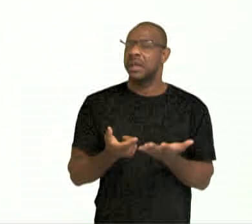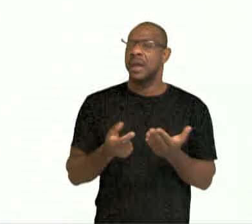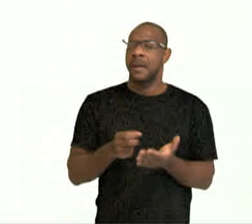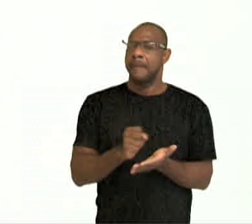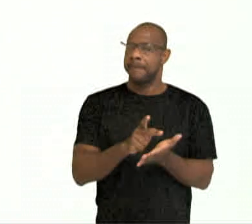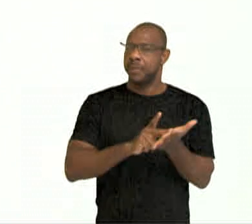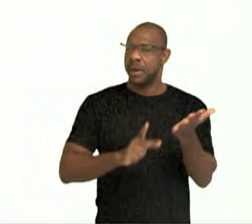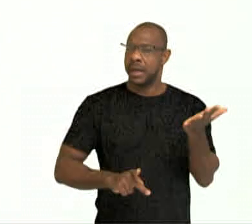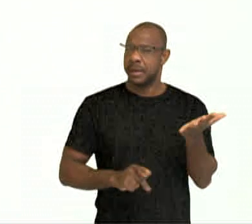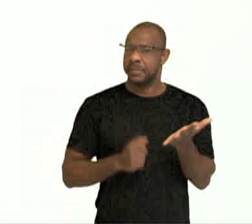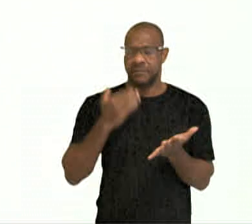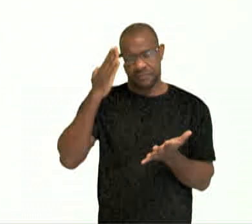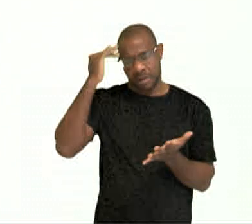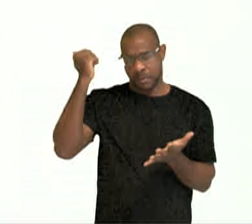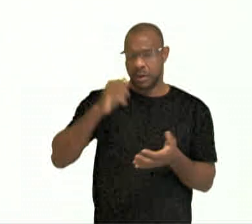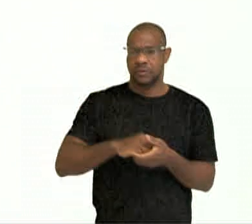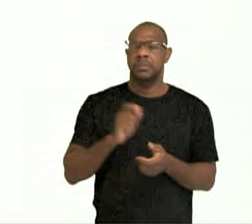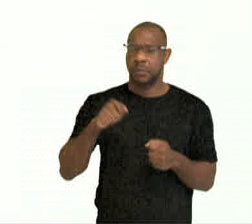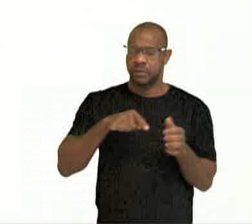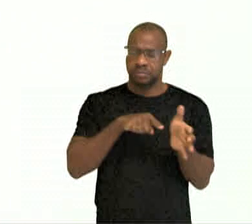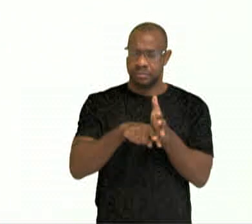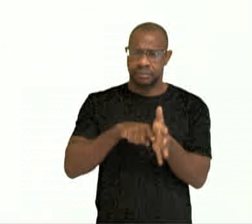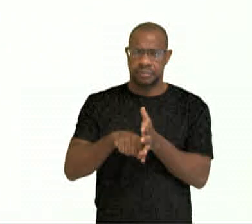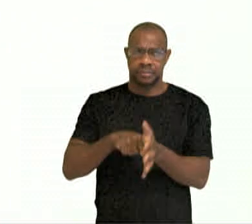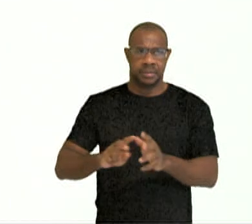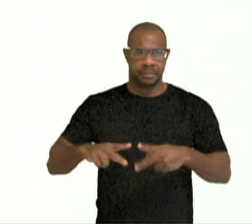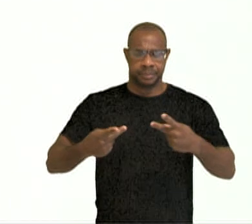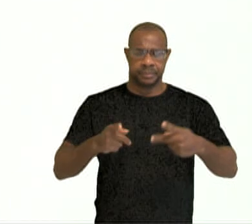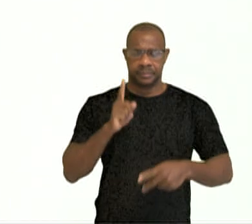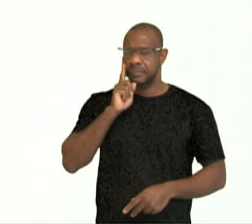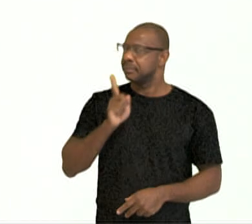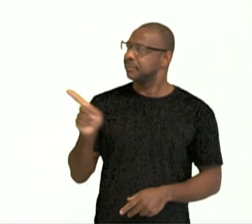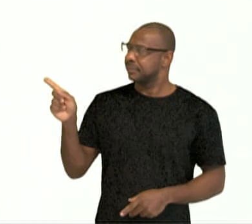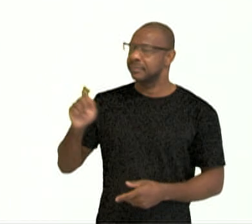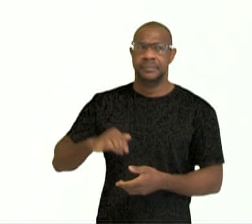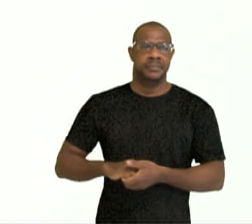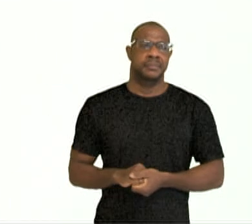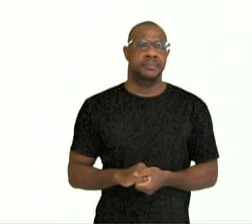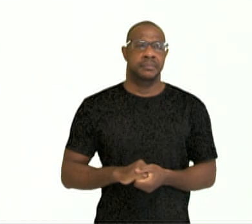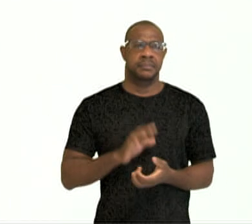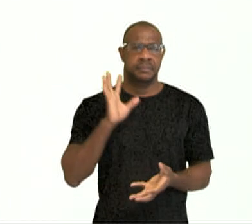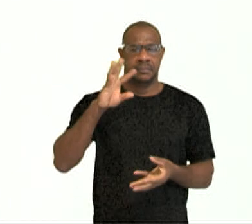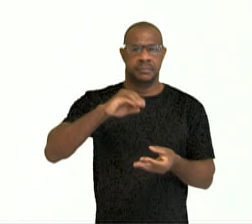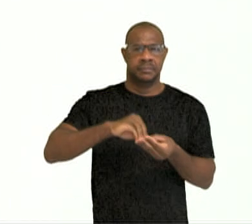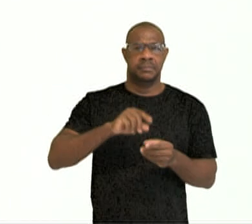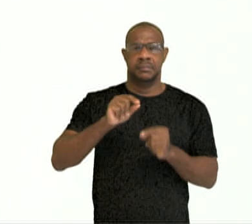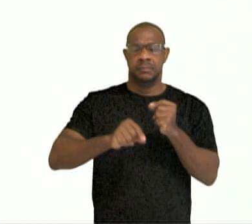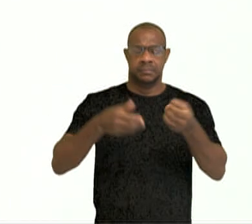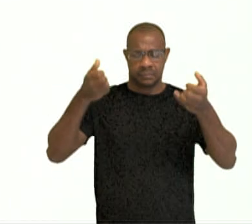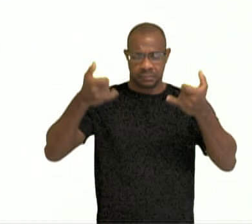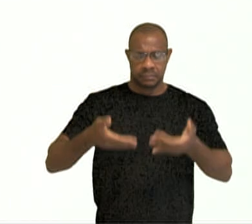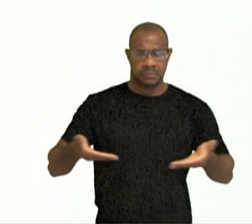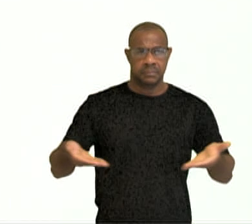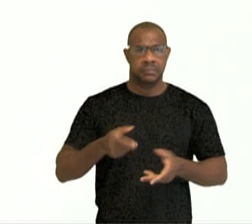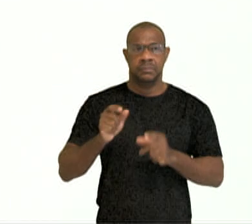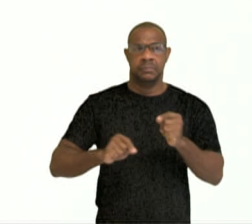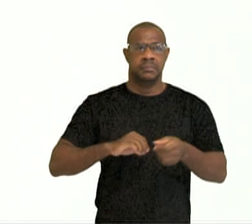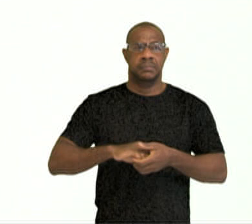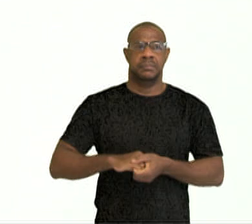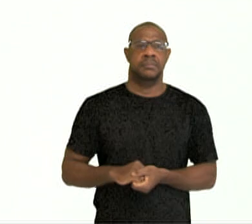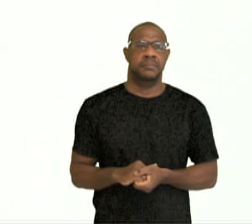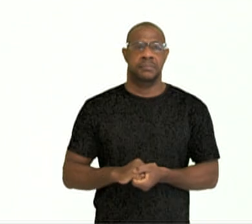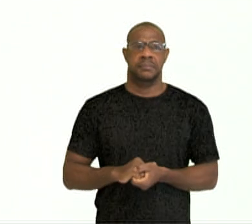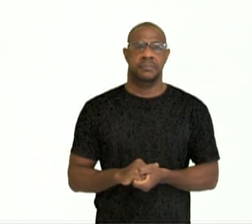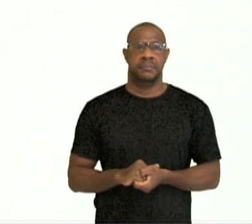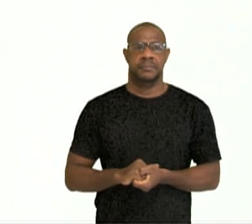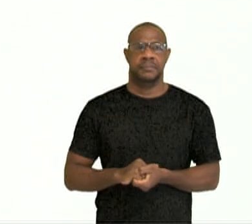que vocês podem consultar aí usando a web, né? Então, para retomar, né, o que a gente viu hoje, vamos juntos